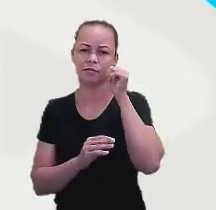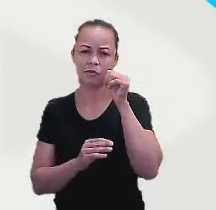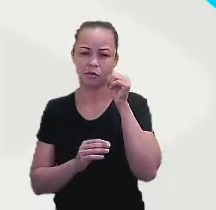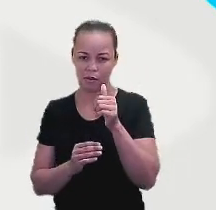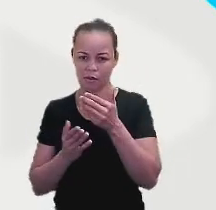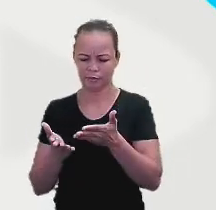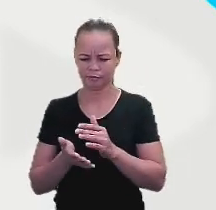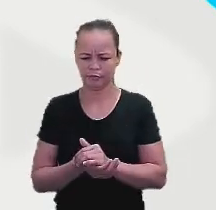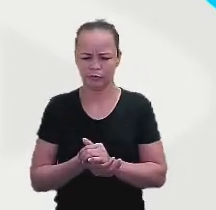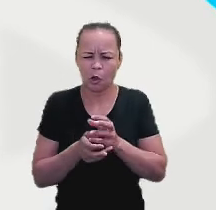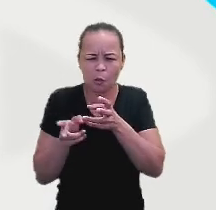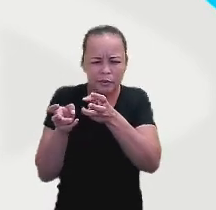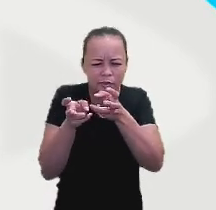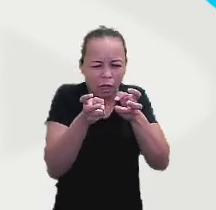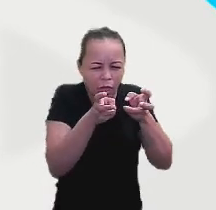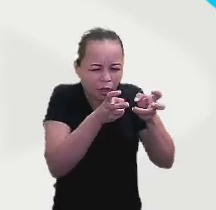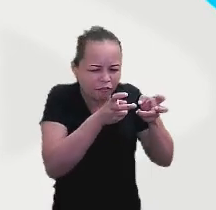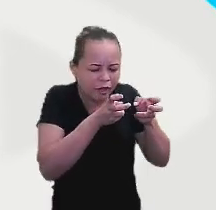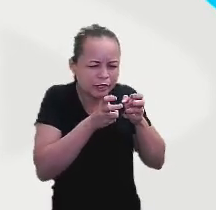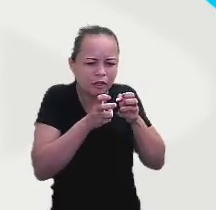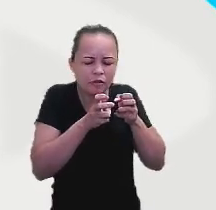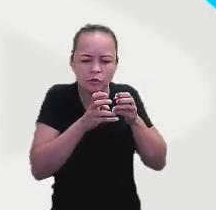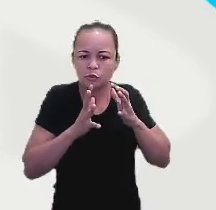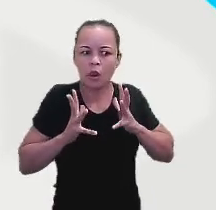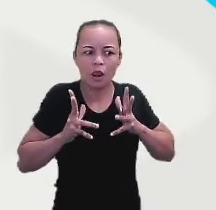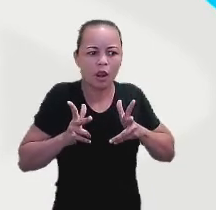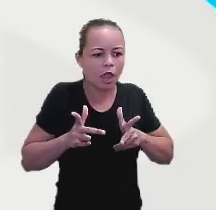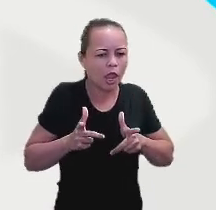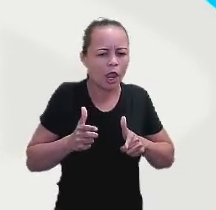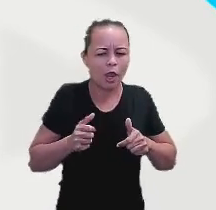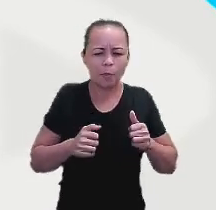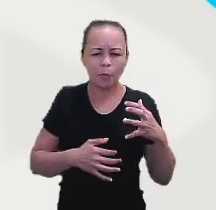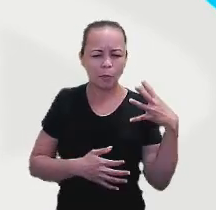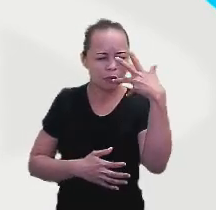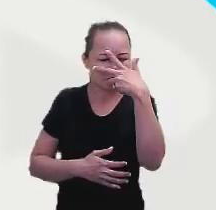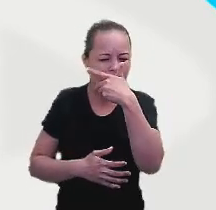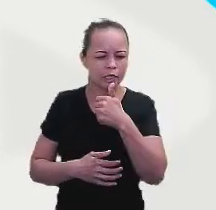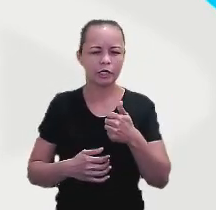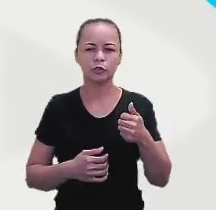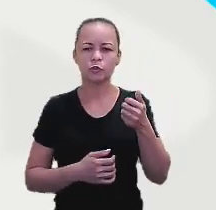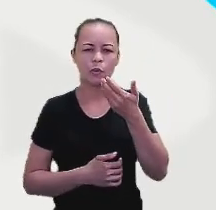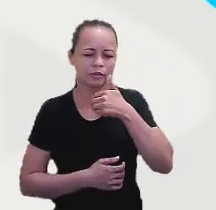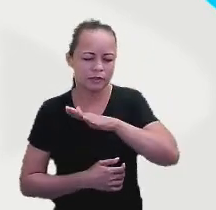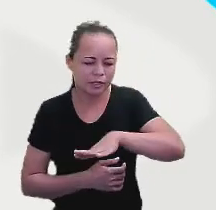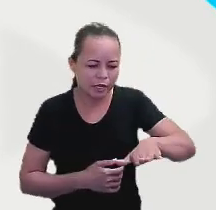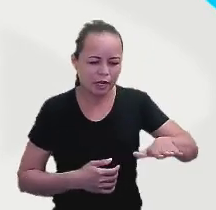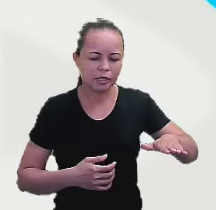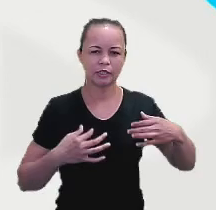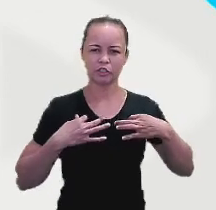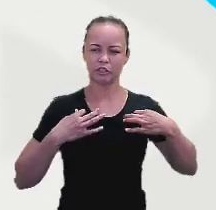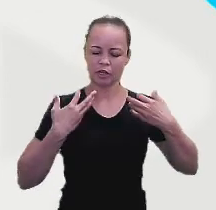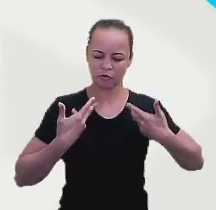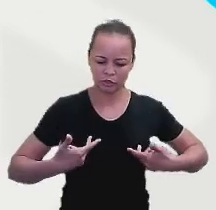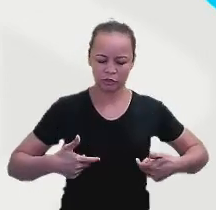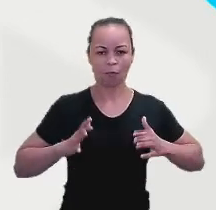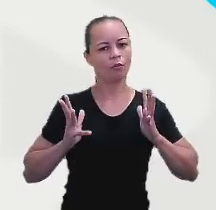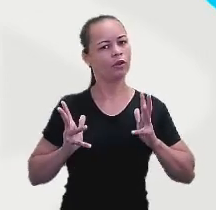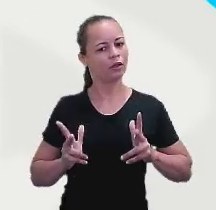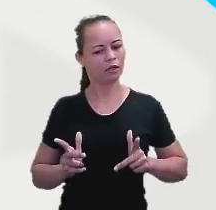casebre estava tudo limpinho, bonito. As crianças estavam limpas, vestidas com asseio.